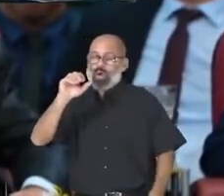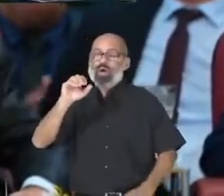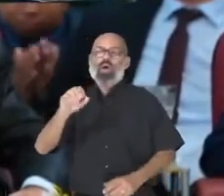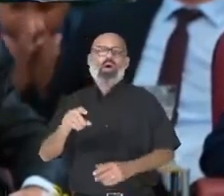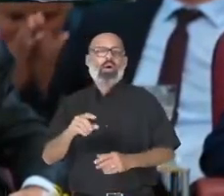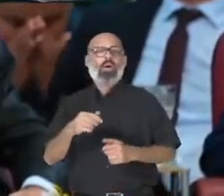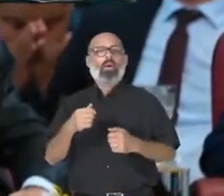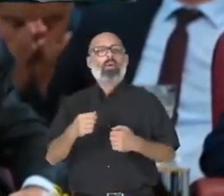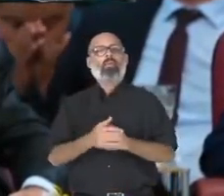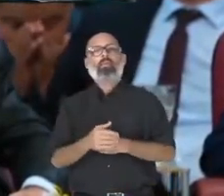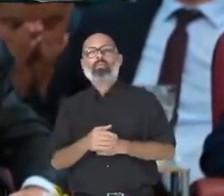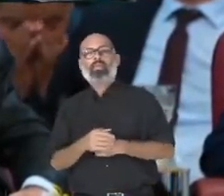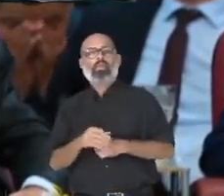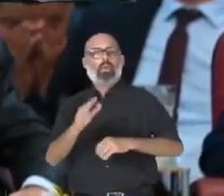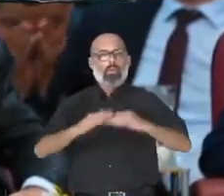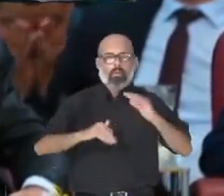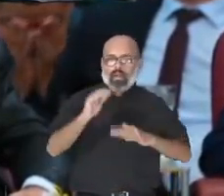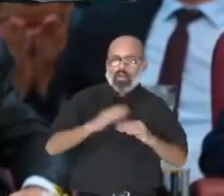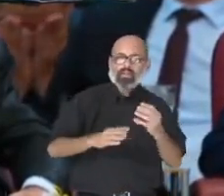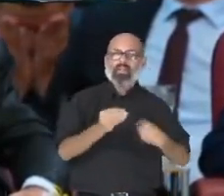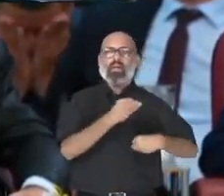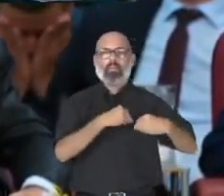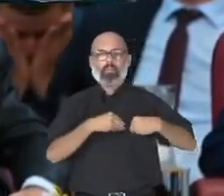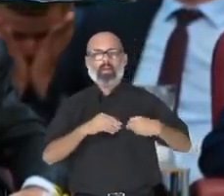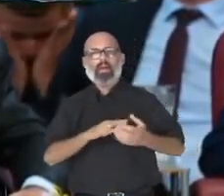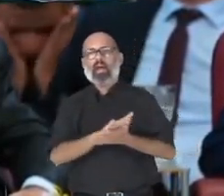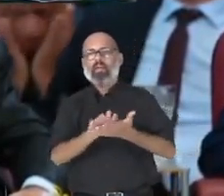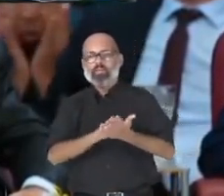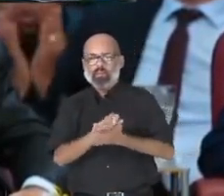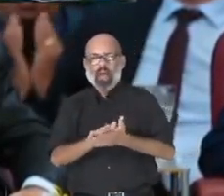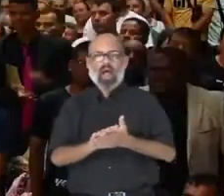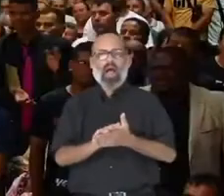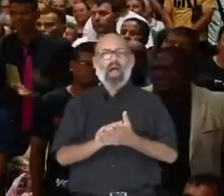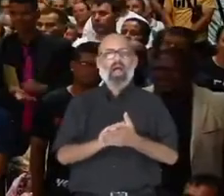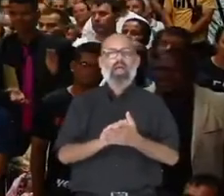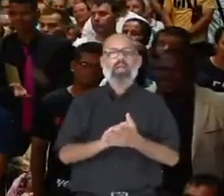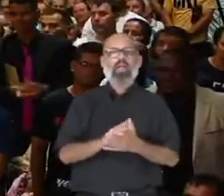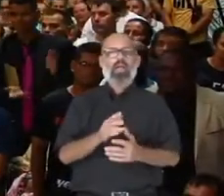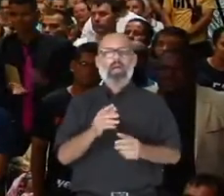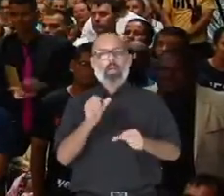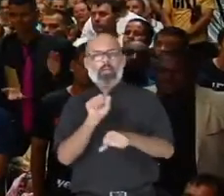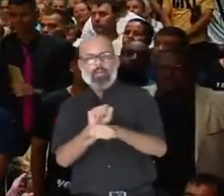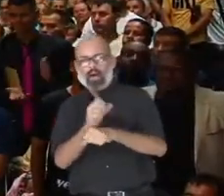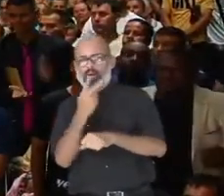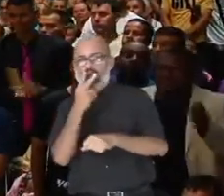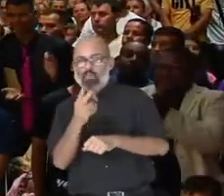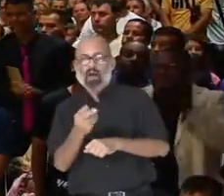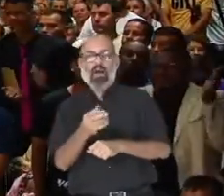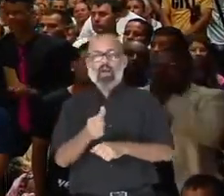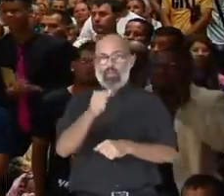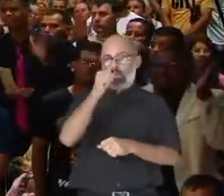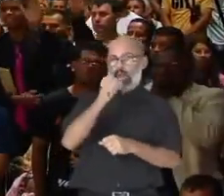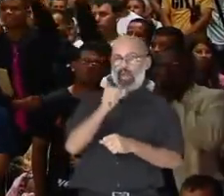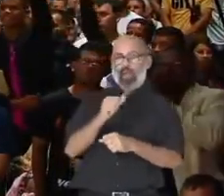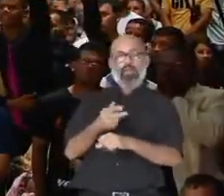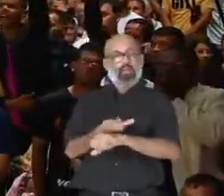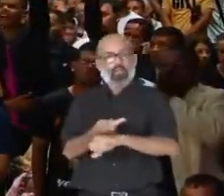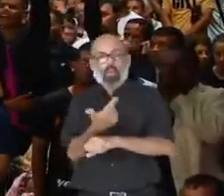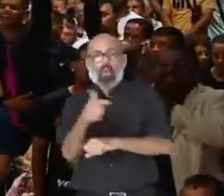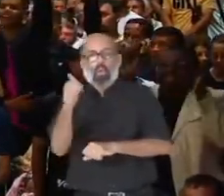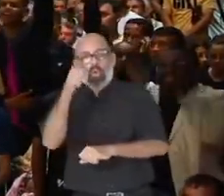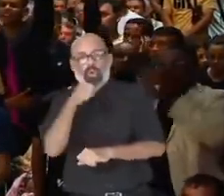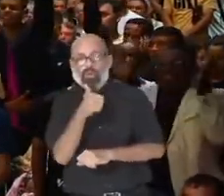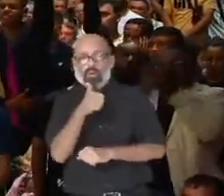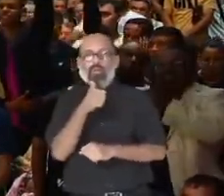pratica mais o pecado, não pratica mais a iniquidade. Quem recebeu o Espírito não fuma, não bebe, não corre atrás de outra mulher. Quem recebeu o Espírito